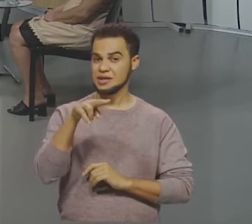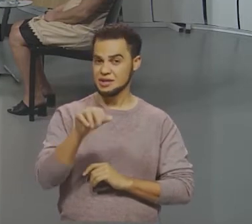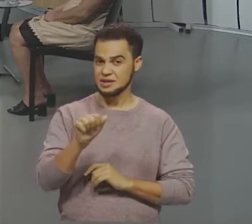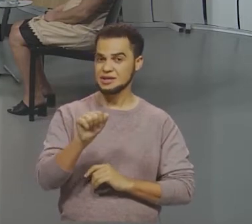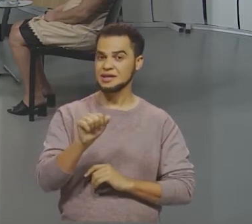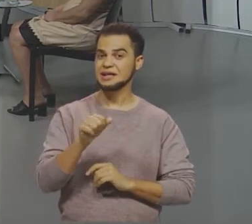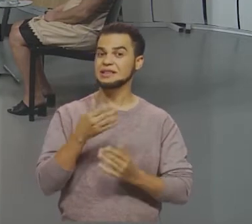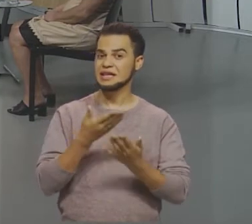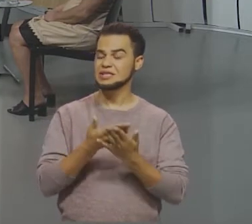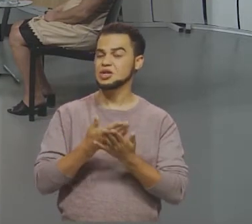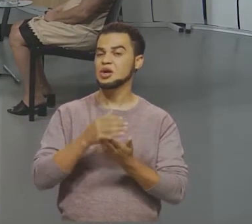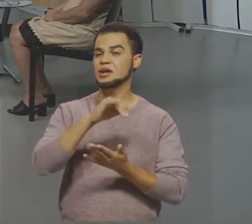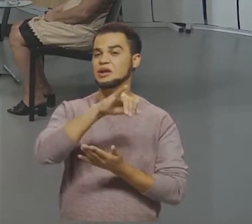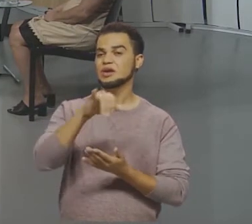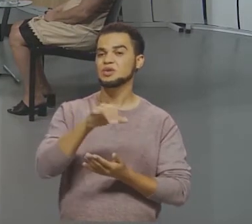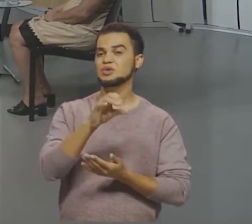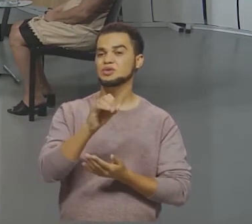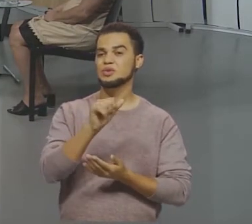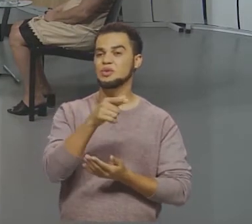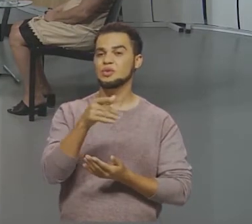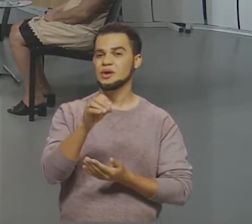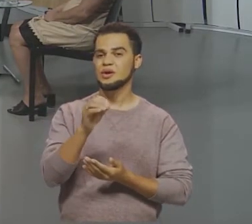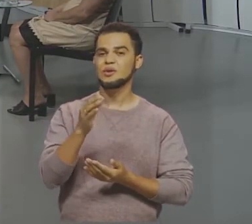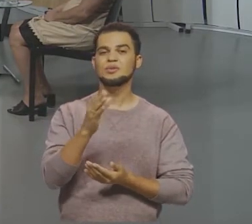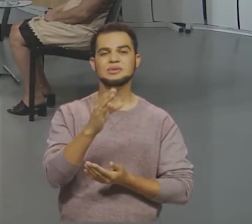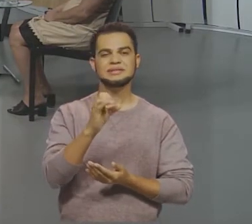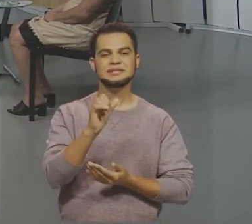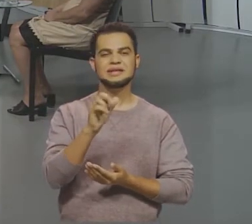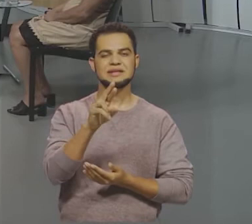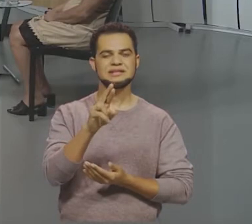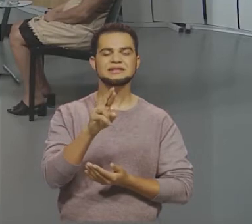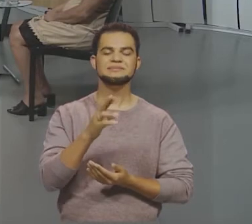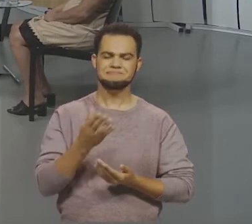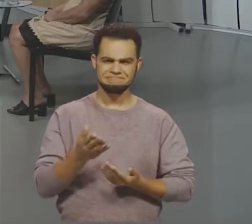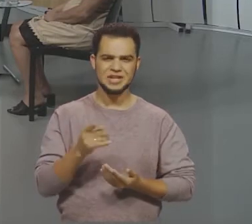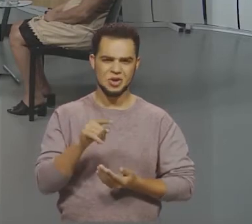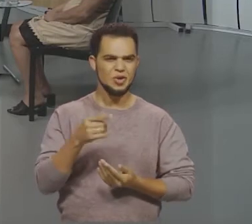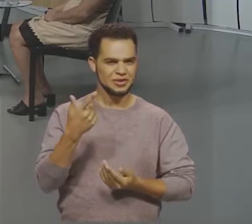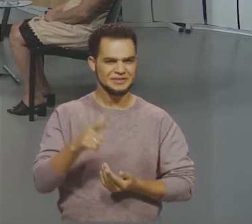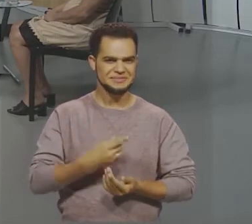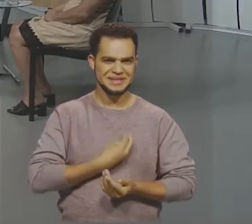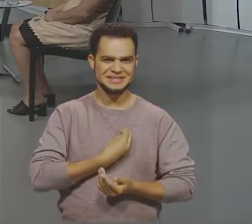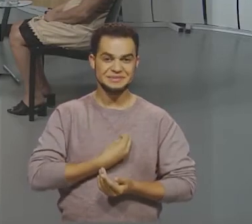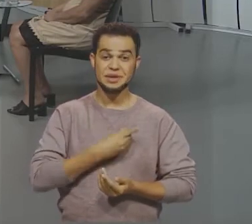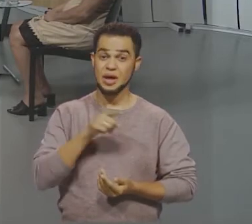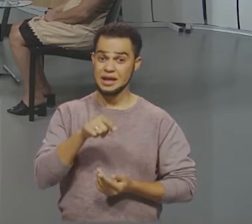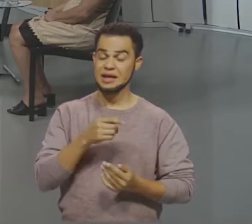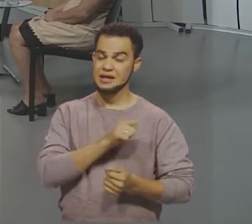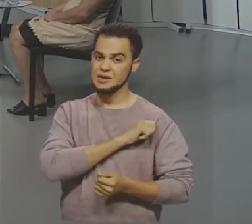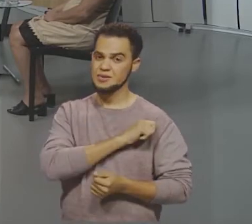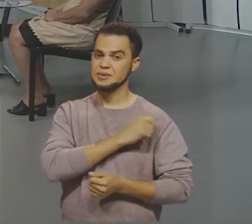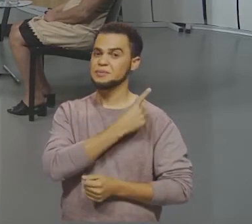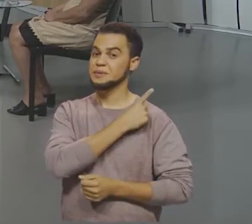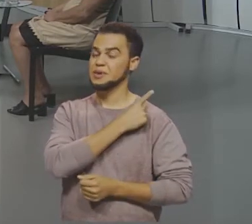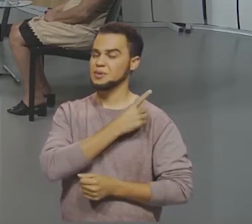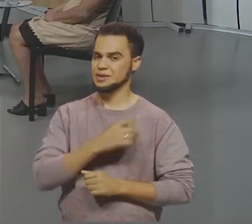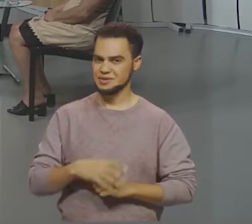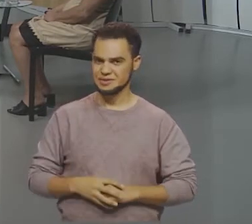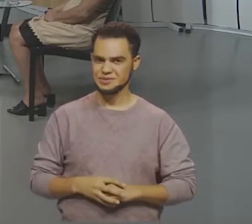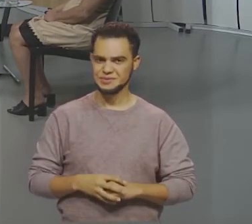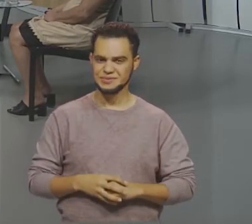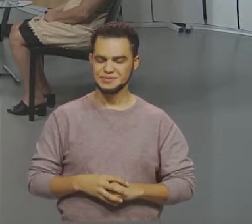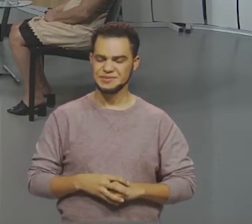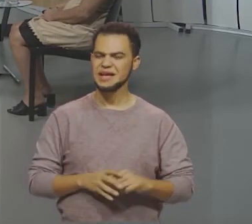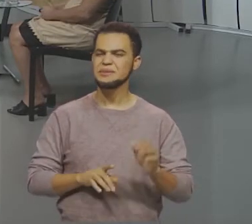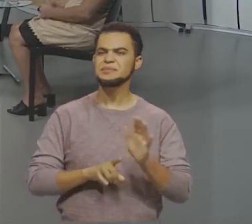de Oliveira. Mais uma estudante da Escola João César de Oliveira participando hoje com a gente. Só que ela é estudante do primeiro ano, professor Flávio. Ela faz a